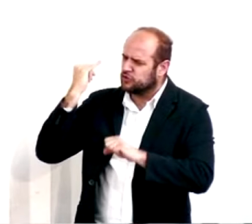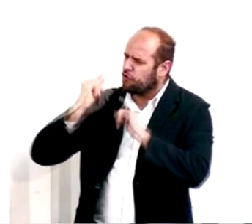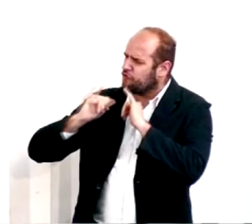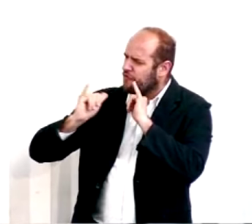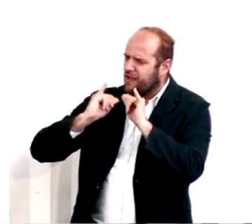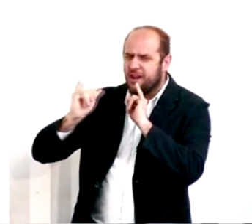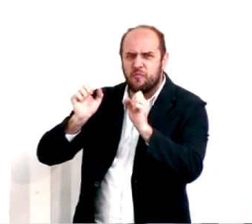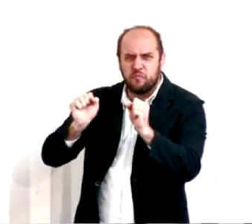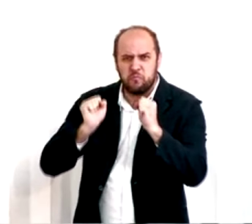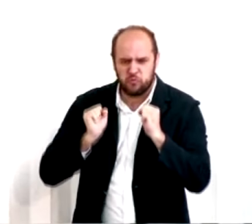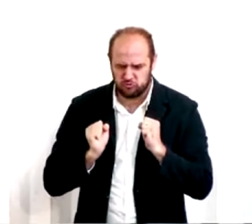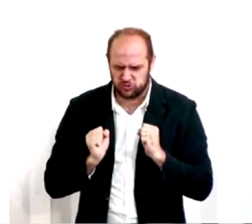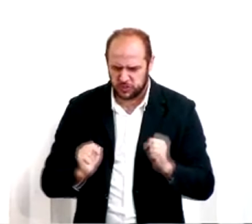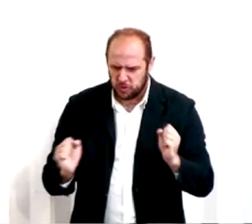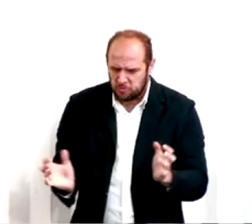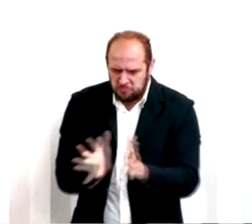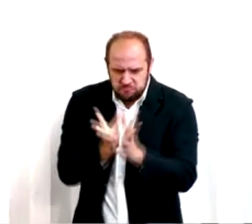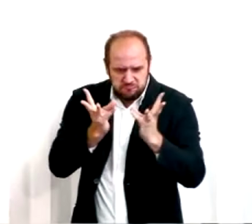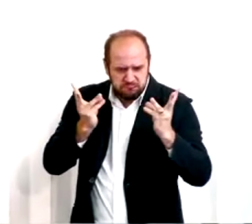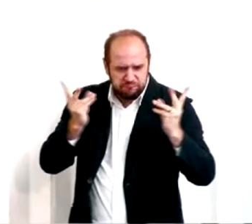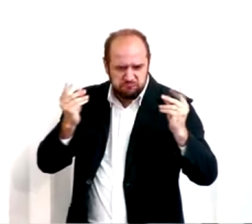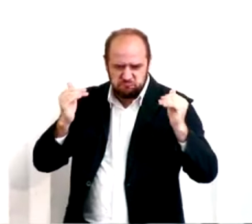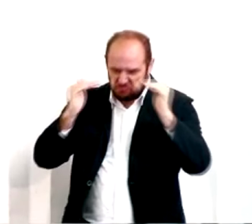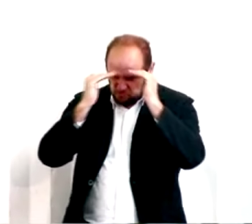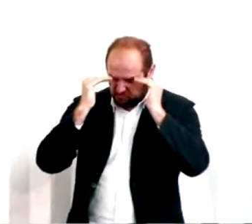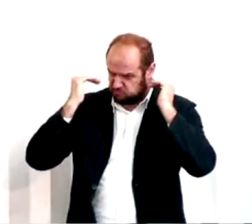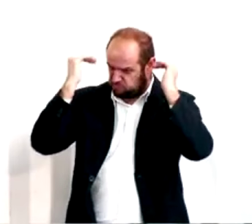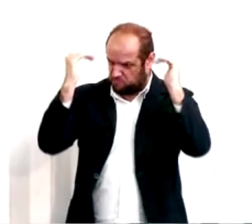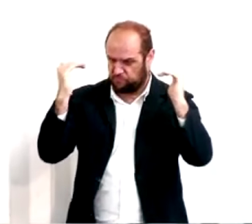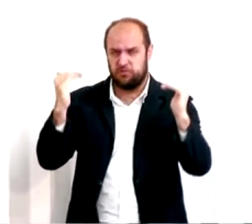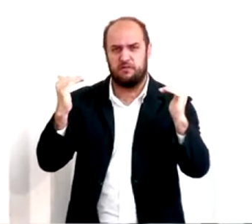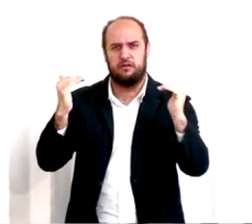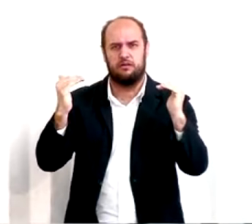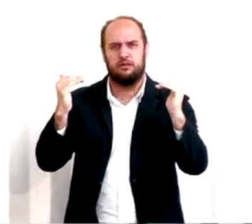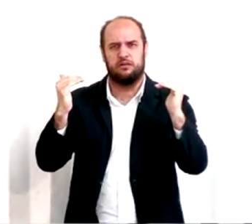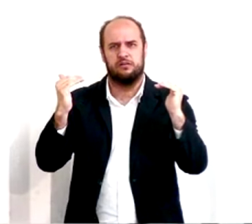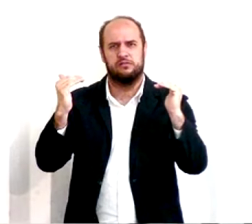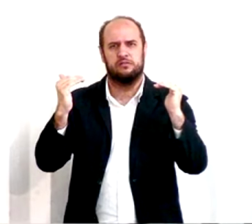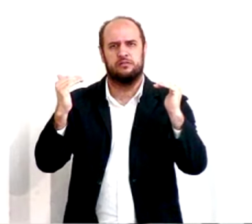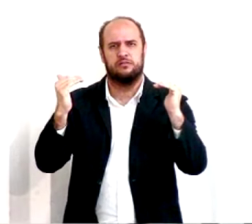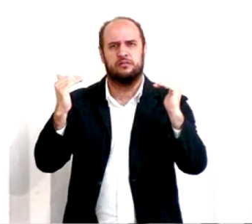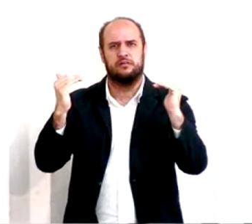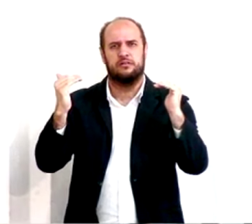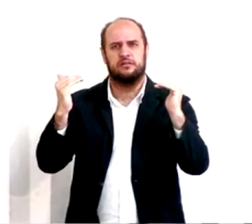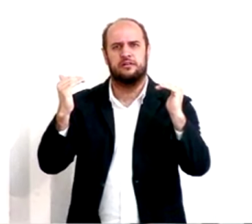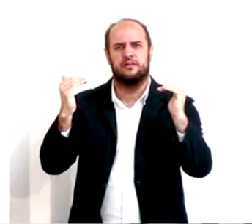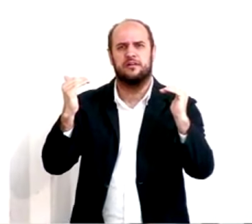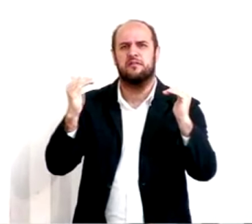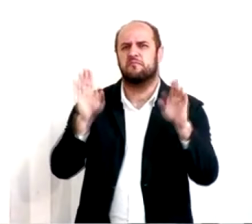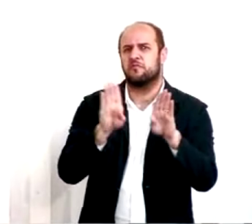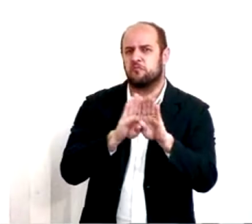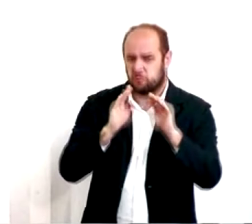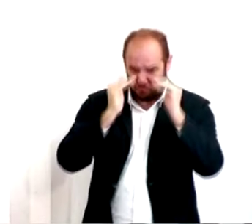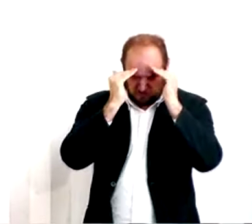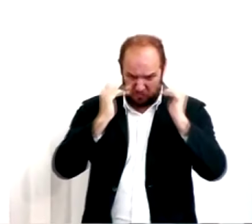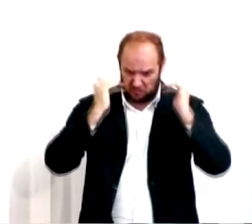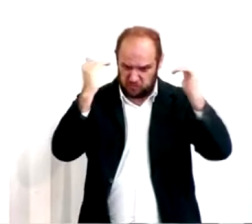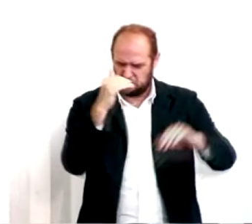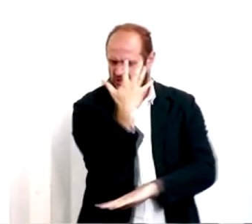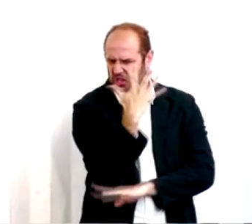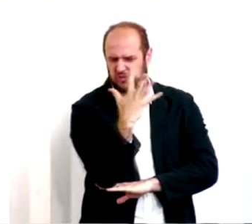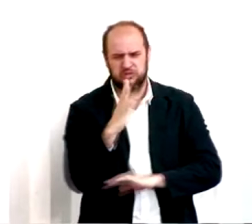falar sobre um poder absoluto grande Acima das forças do homem e até mesmo das forças da